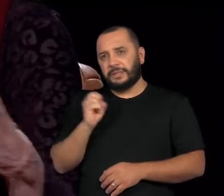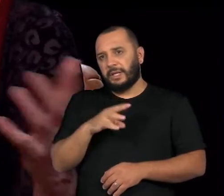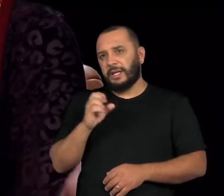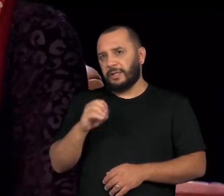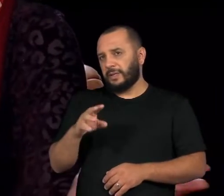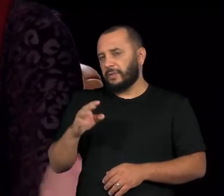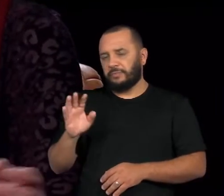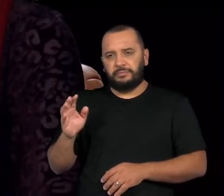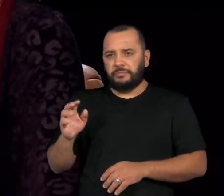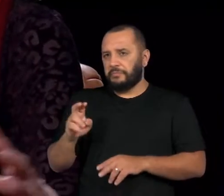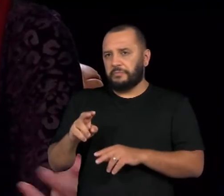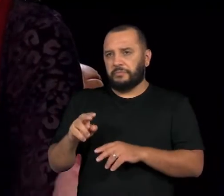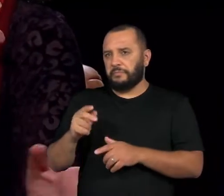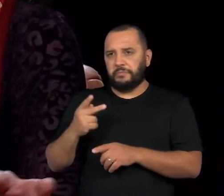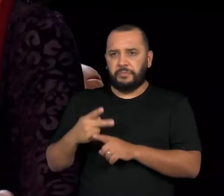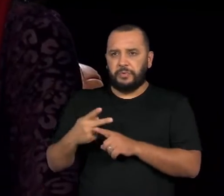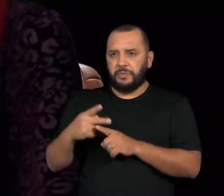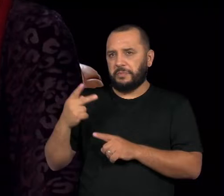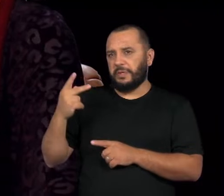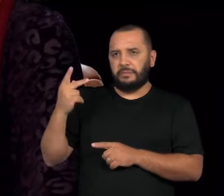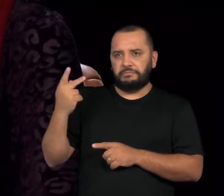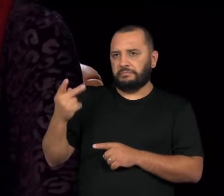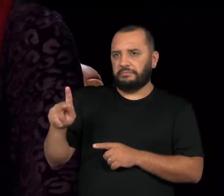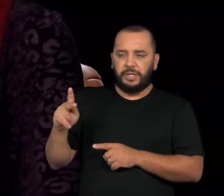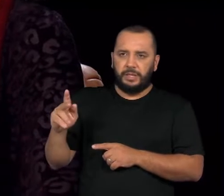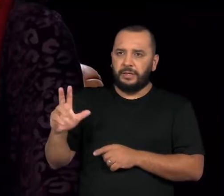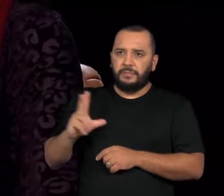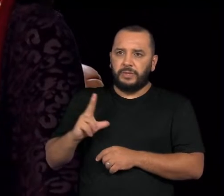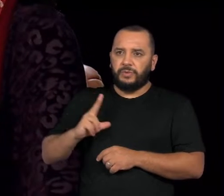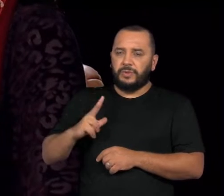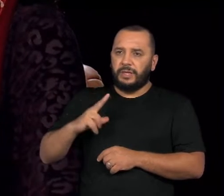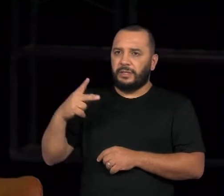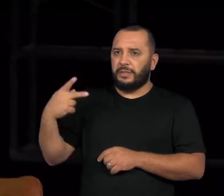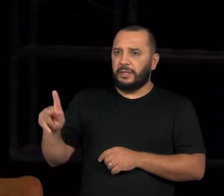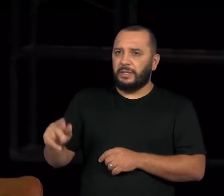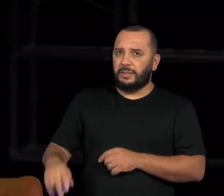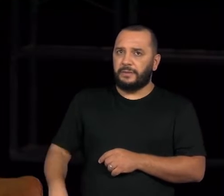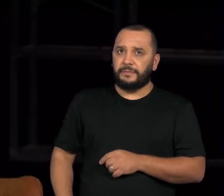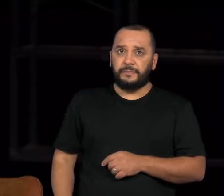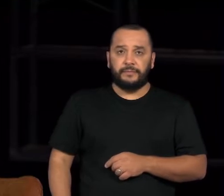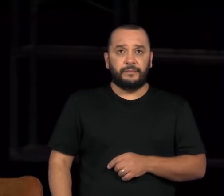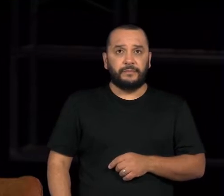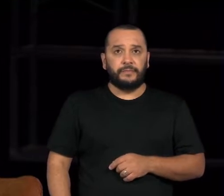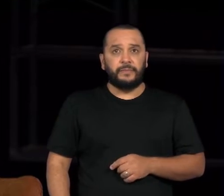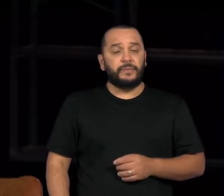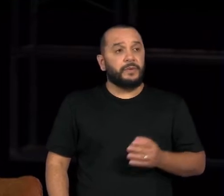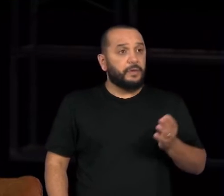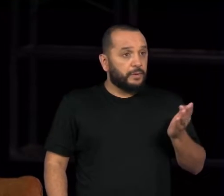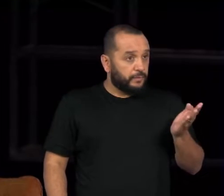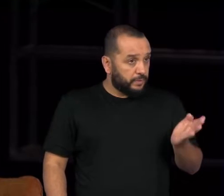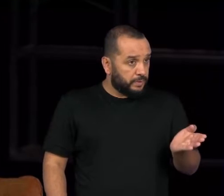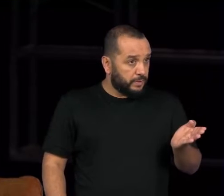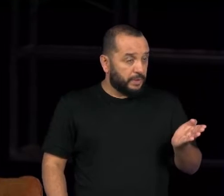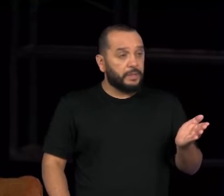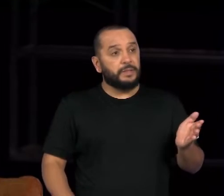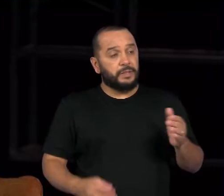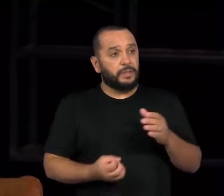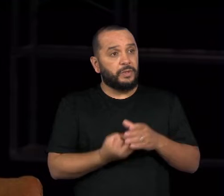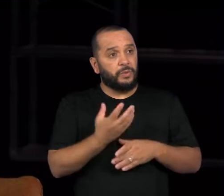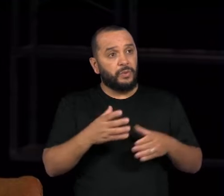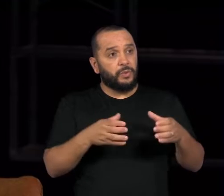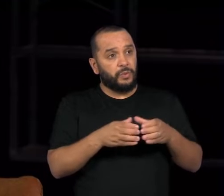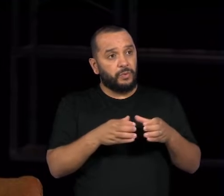dele, né, pessoais dele. Então... E aí vocês tinham a própria companhia de vocês, né? O